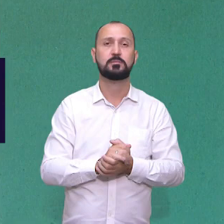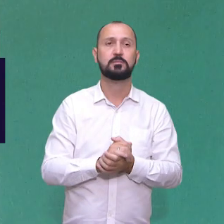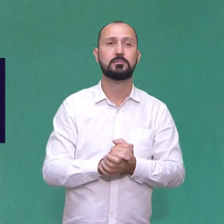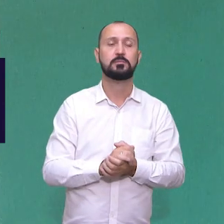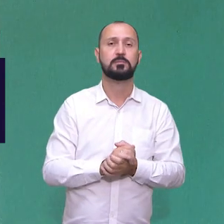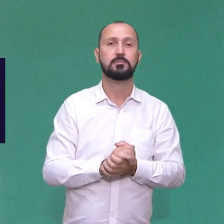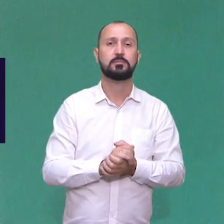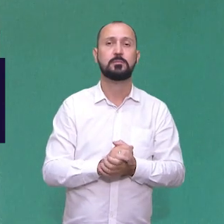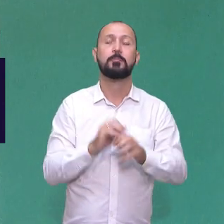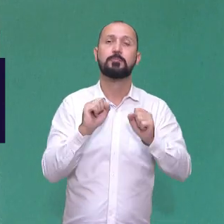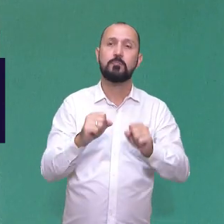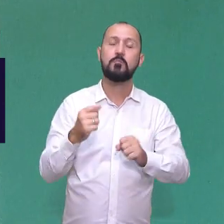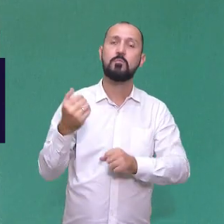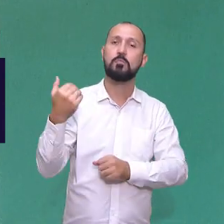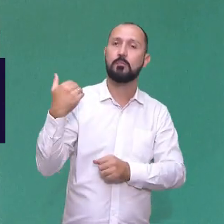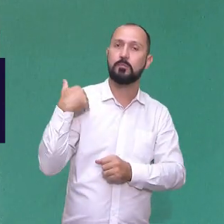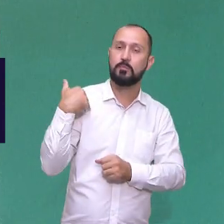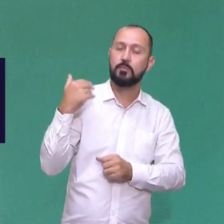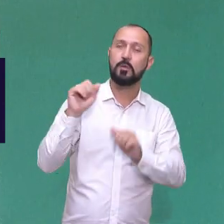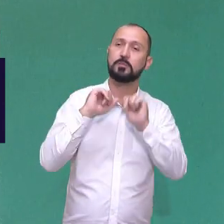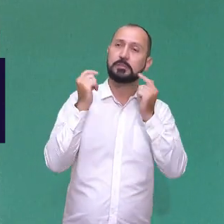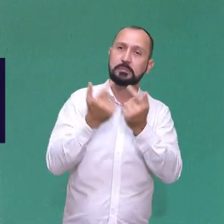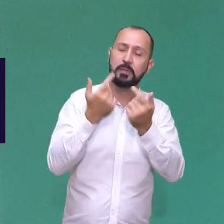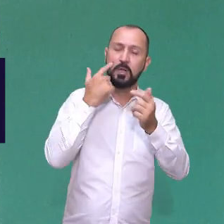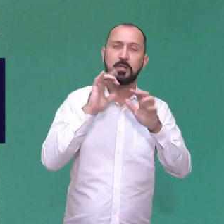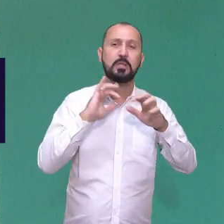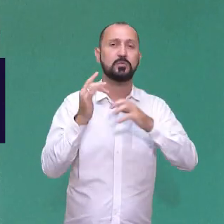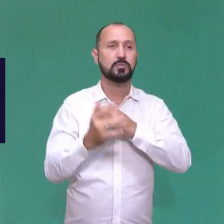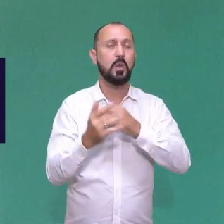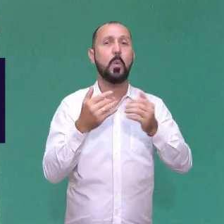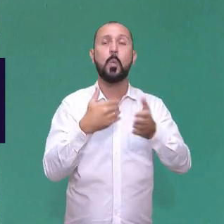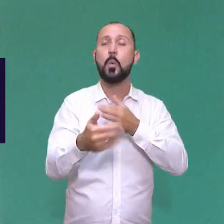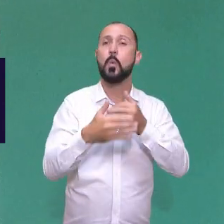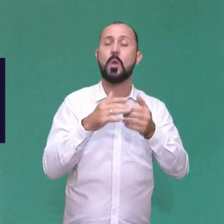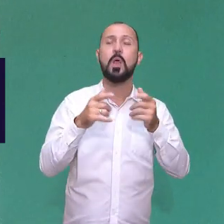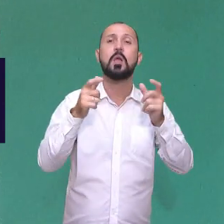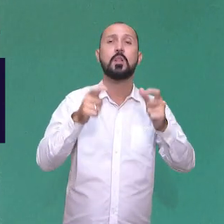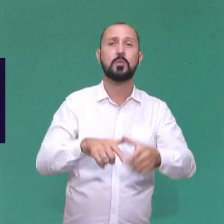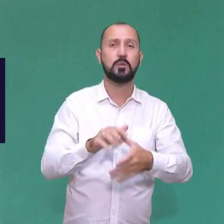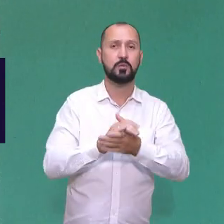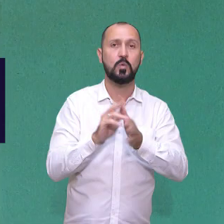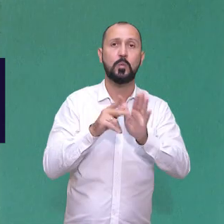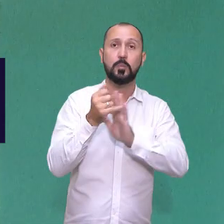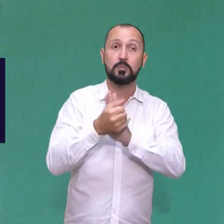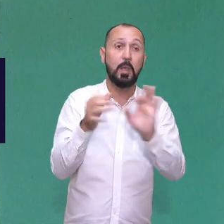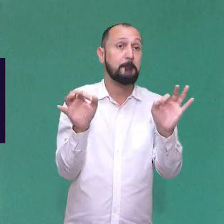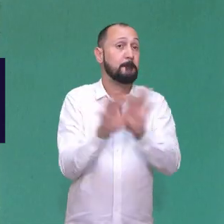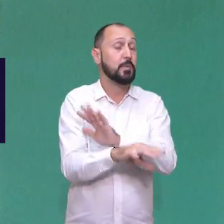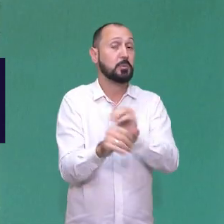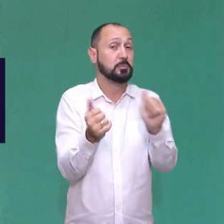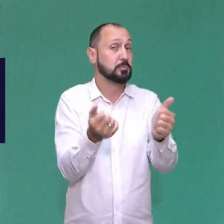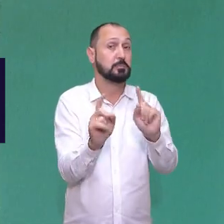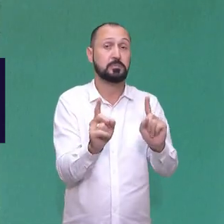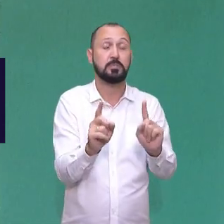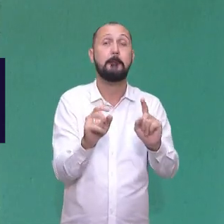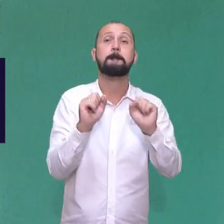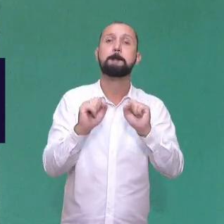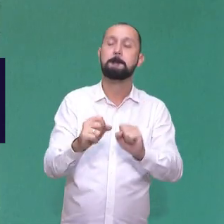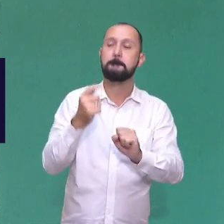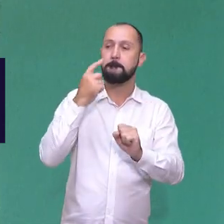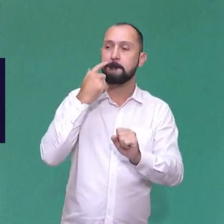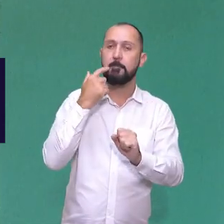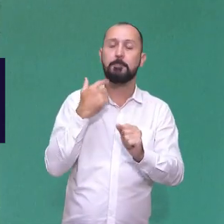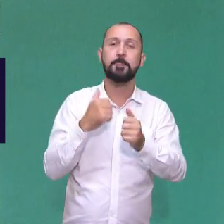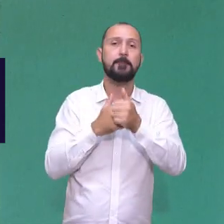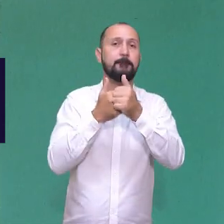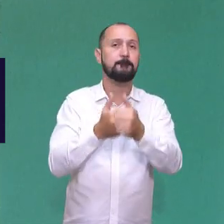sua opinião, possam nos procurar na Assembleia ou nas redes sociais ou em qualquer lugar. O projeto não é pronto, é